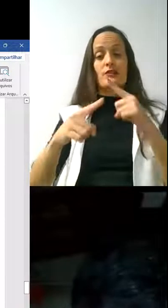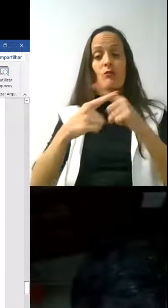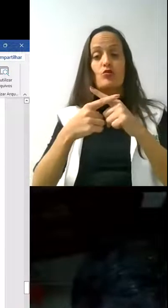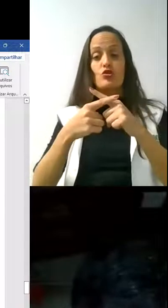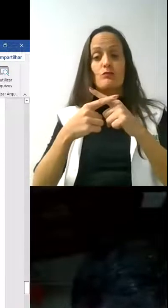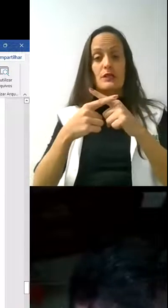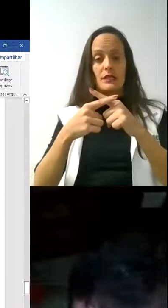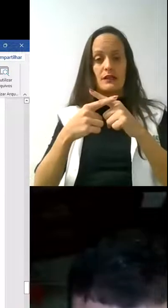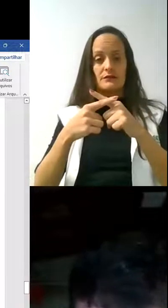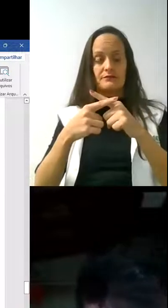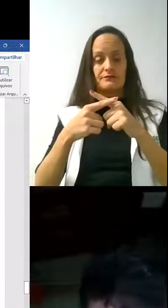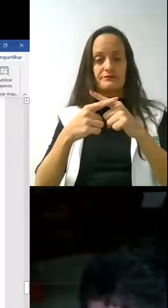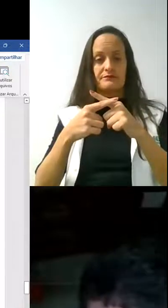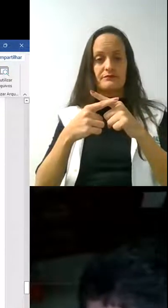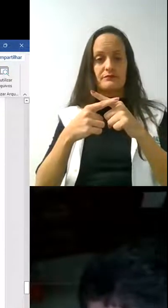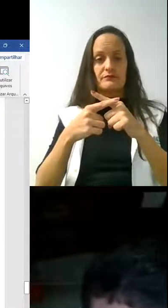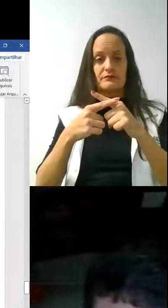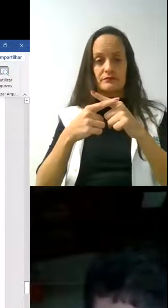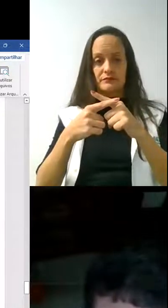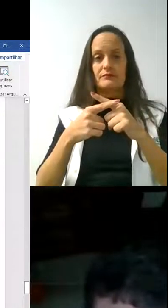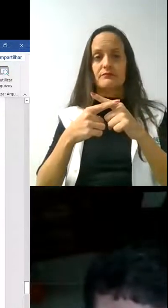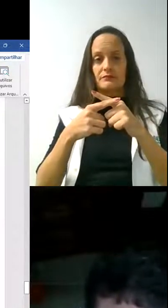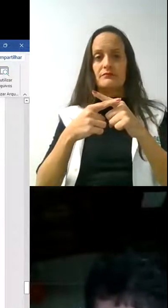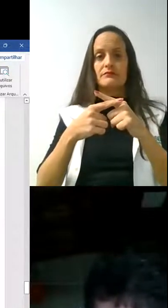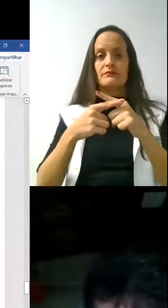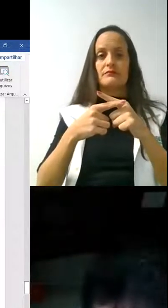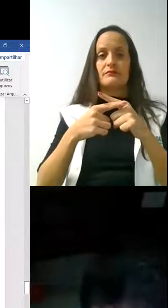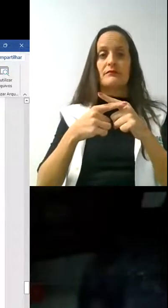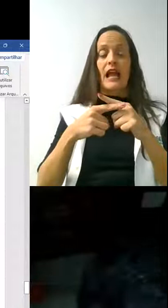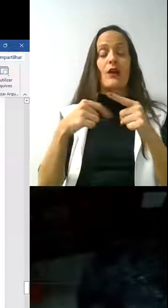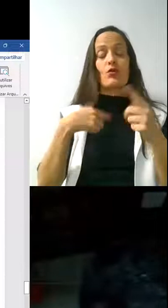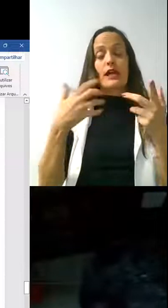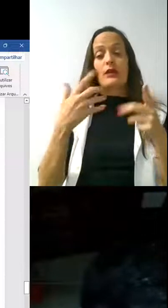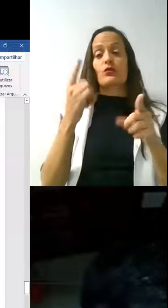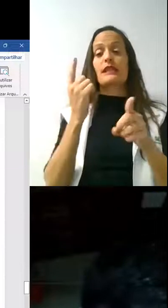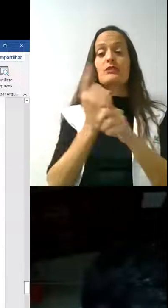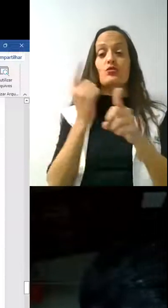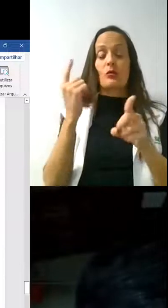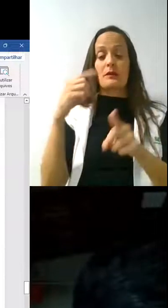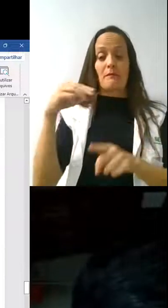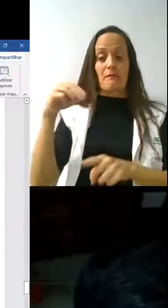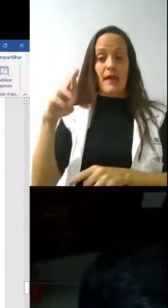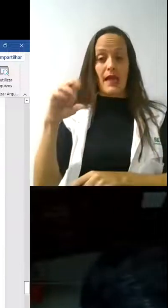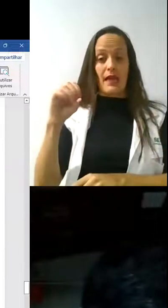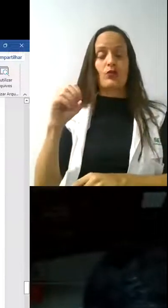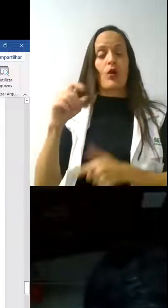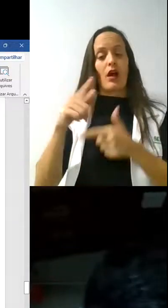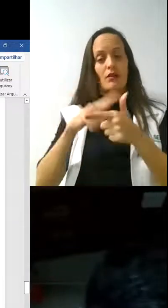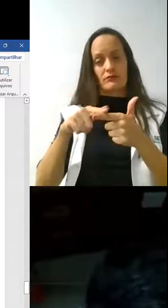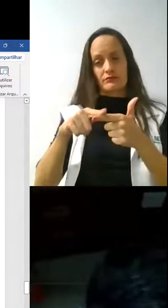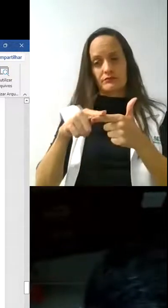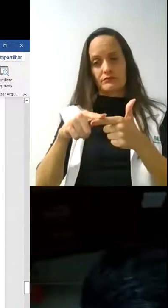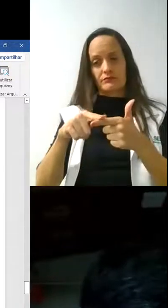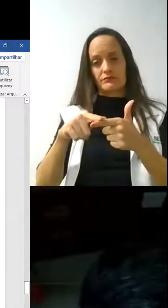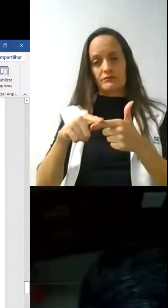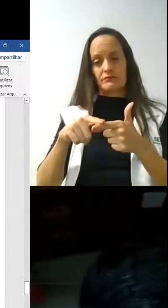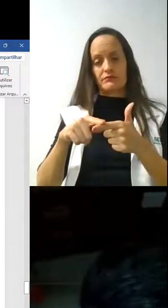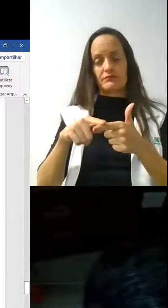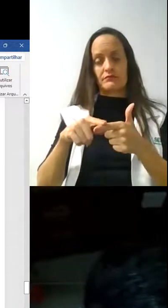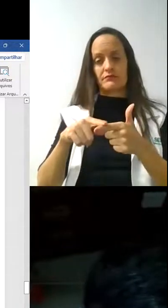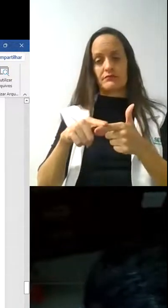se eu quero saber esse valor em milímetros, só que em metros, aí eu divido, né? Porque o que